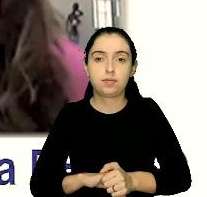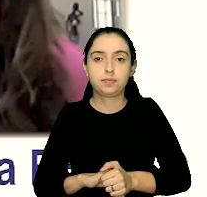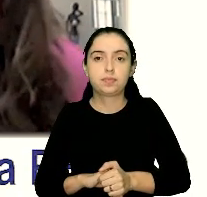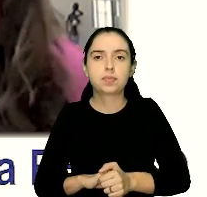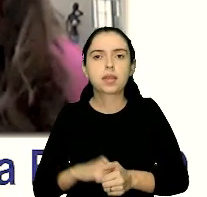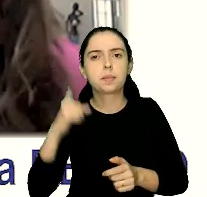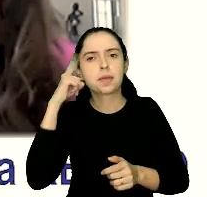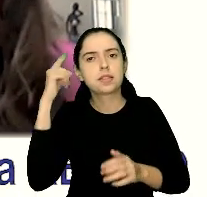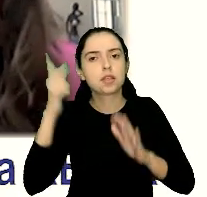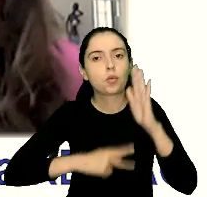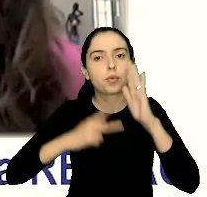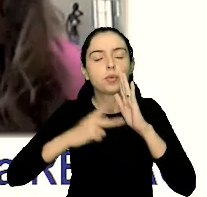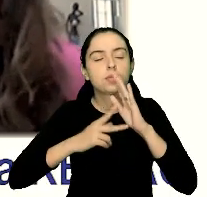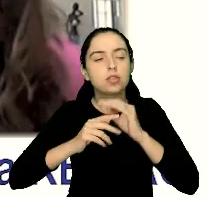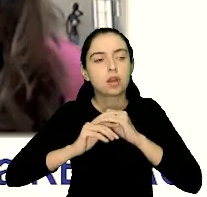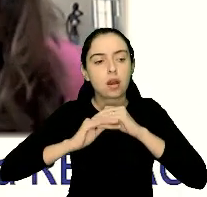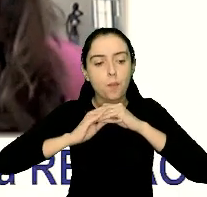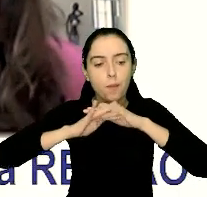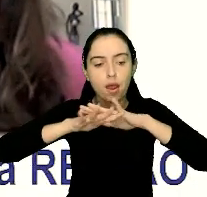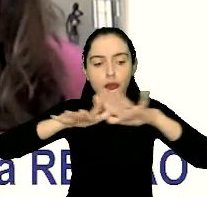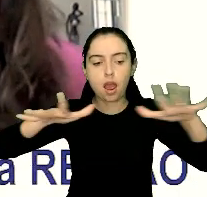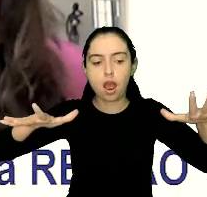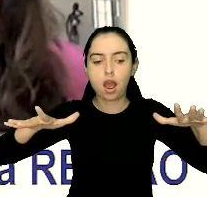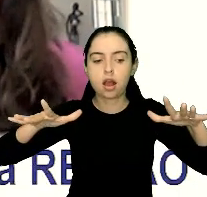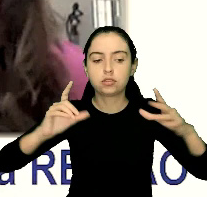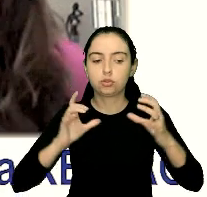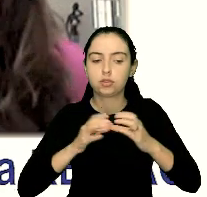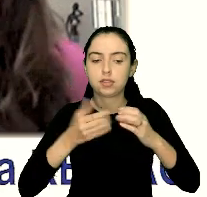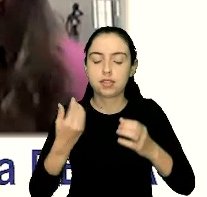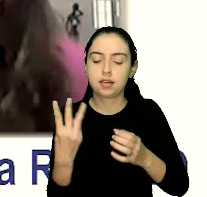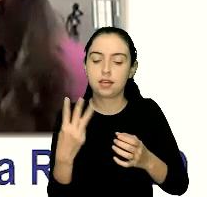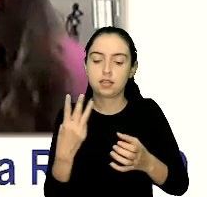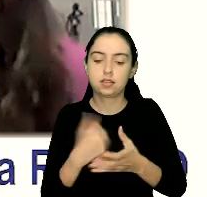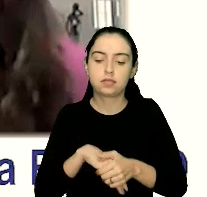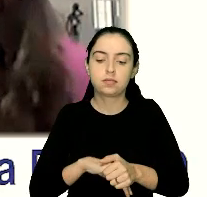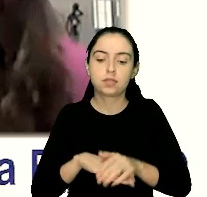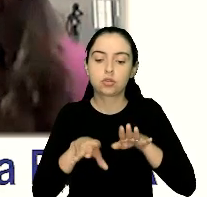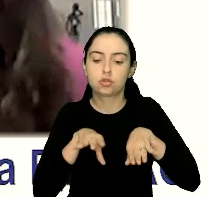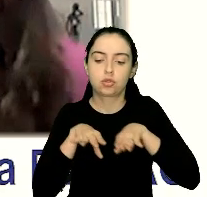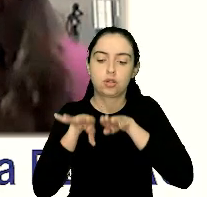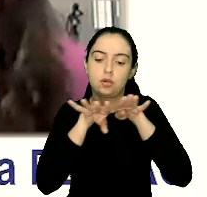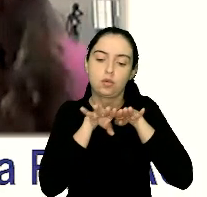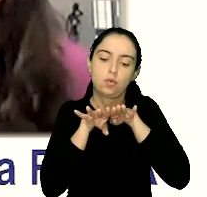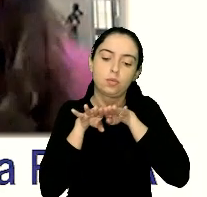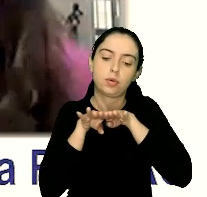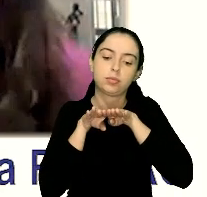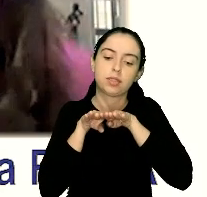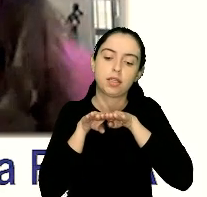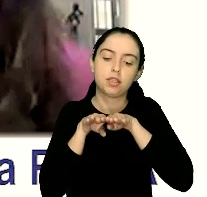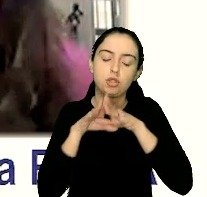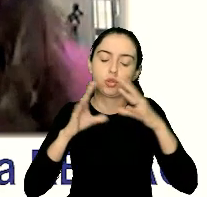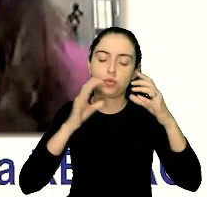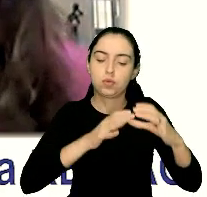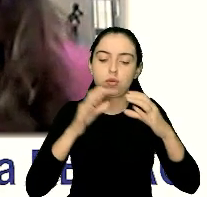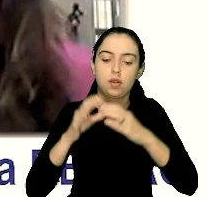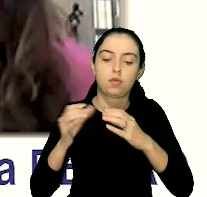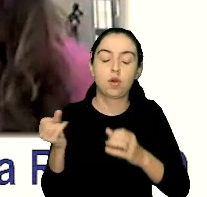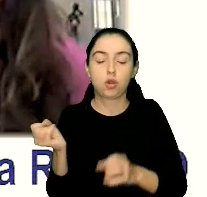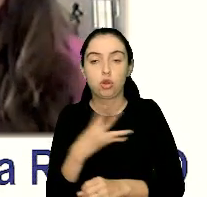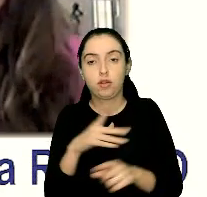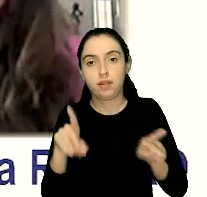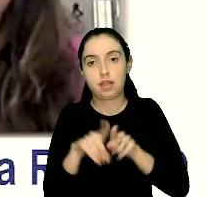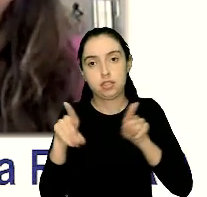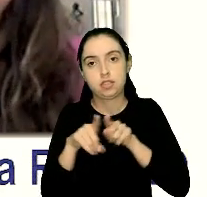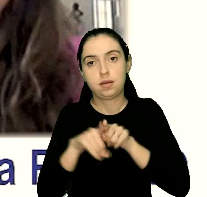terceira região, com equidade entre os órgãos. Grande novidade também é lembrar que o